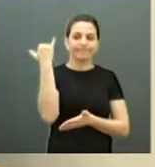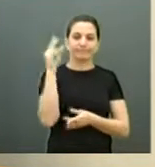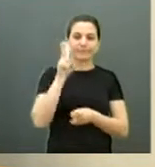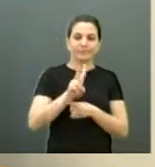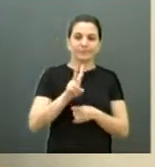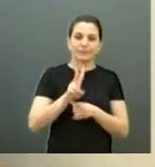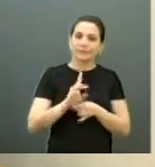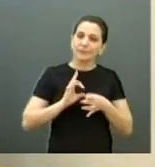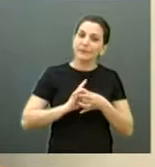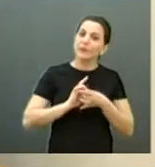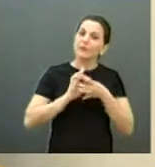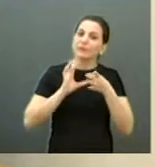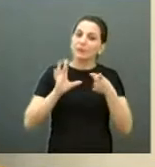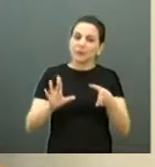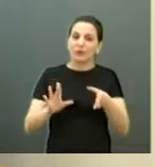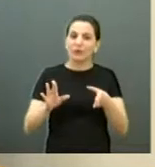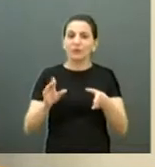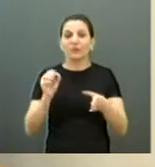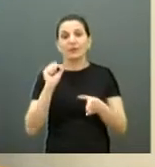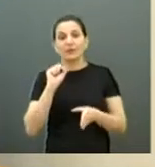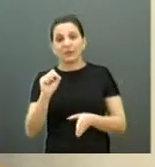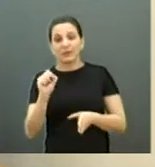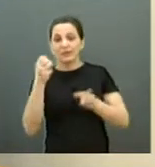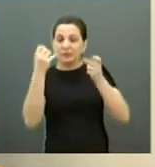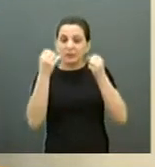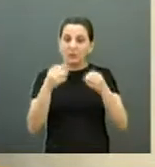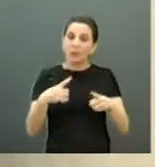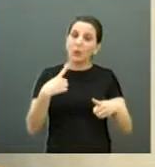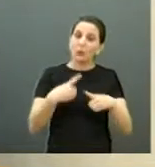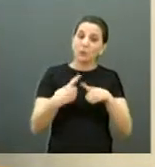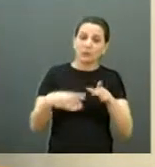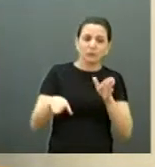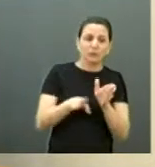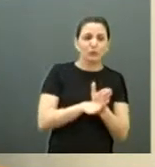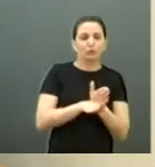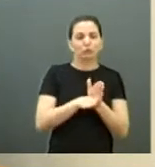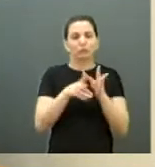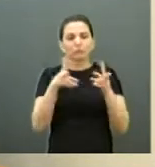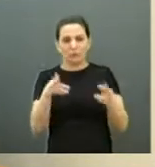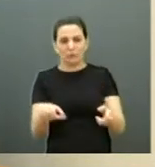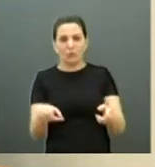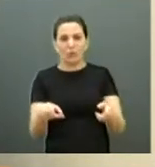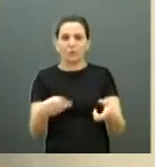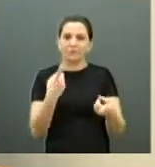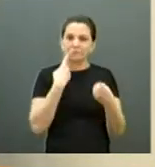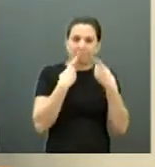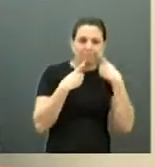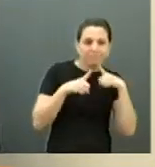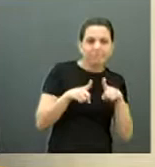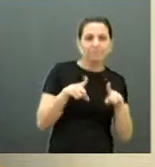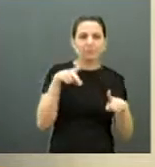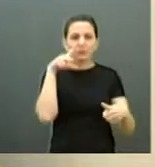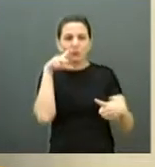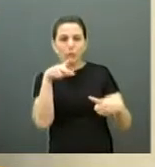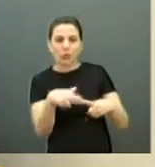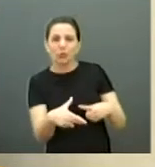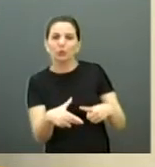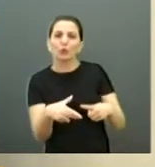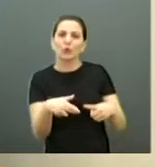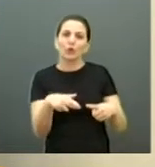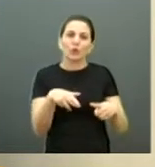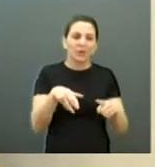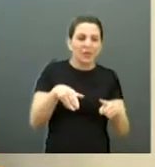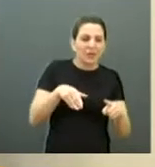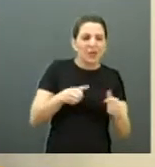independente que vai nos dizer por que chegou nessa situação as denúncias de que cortaram as linhas act a